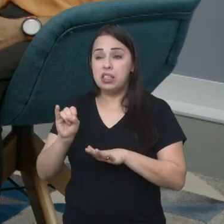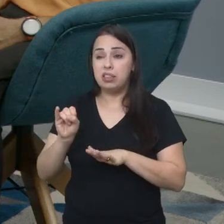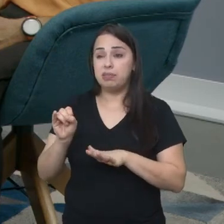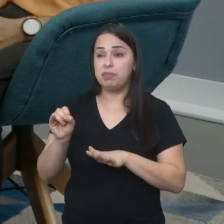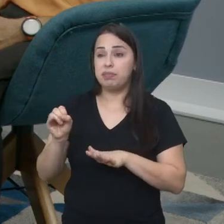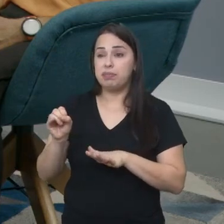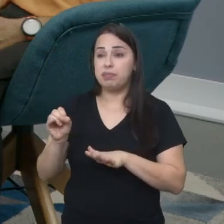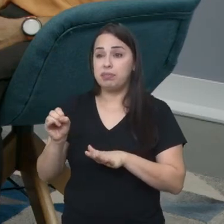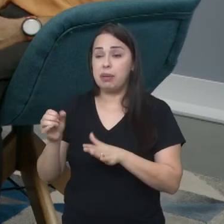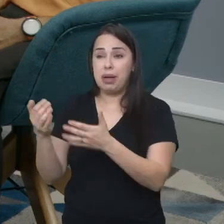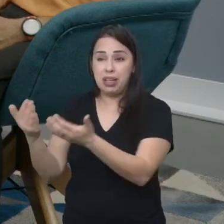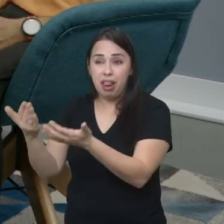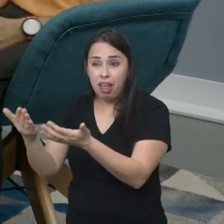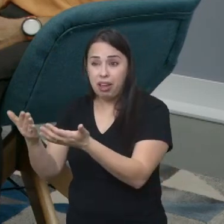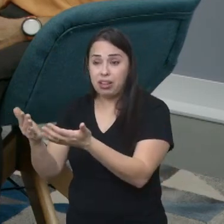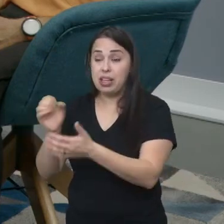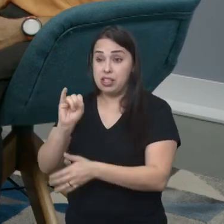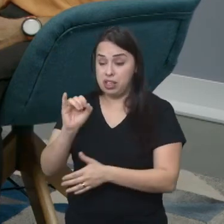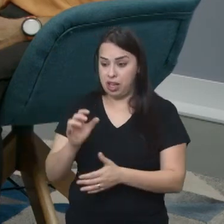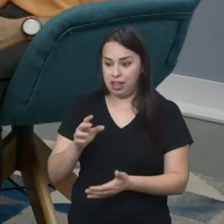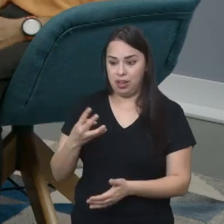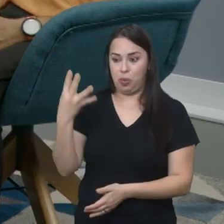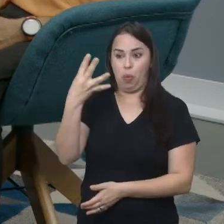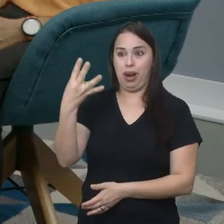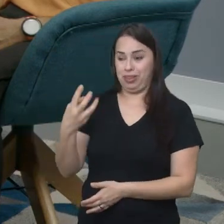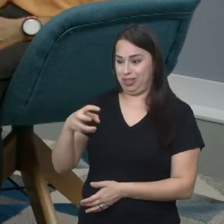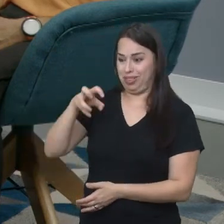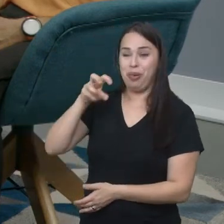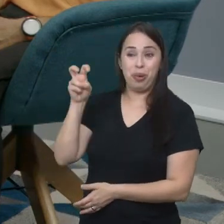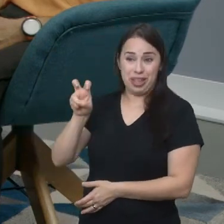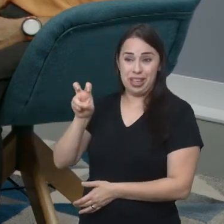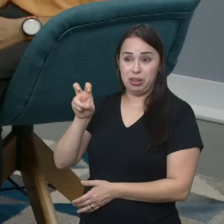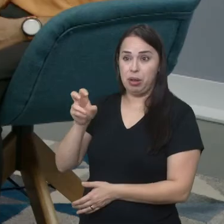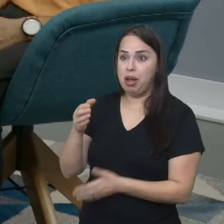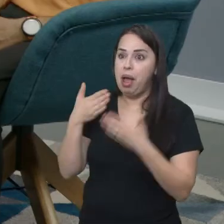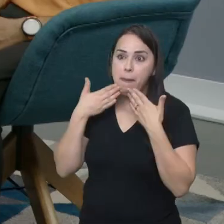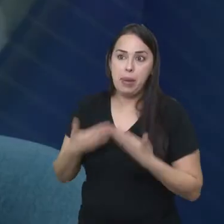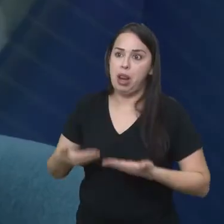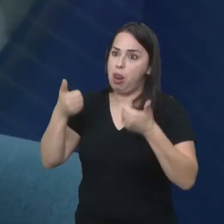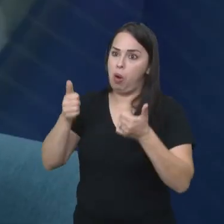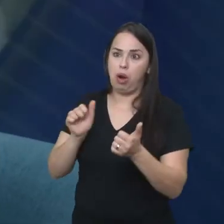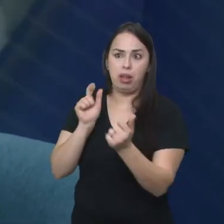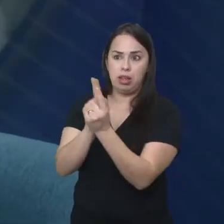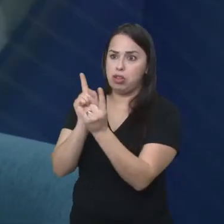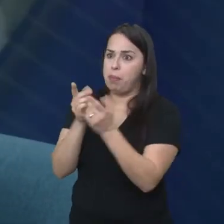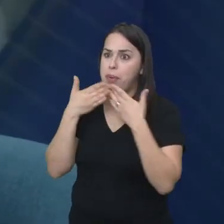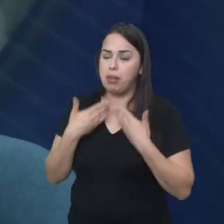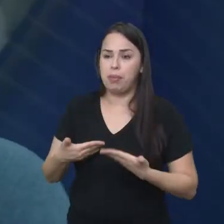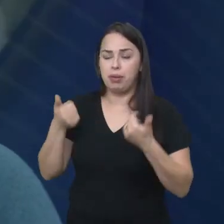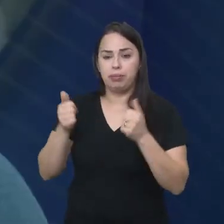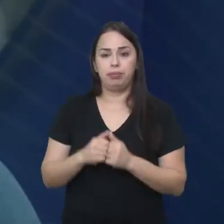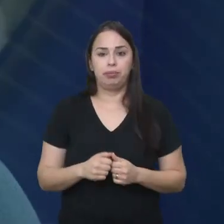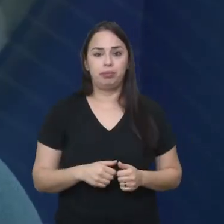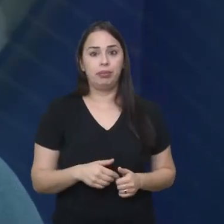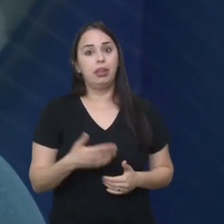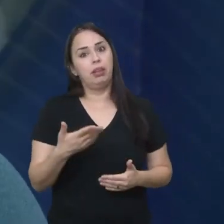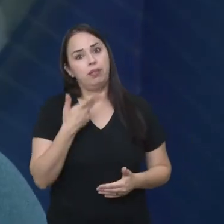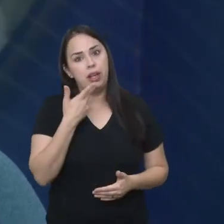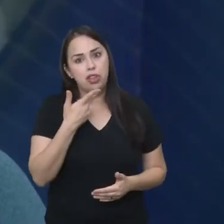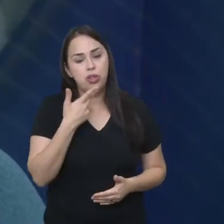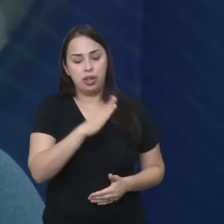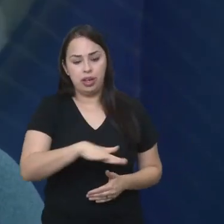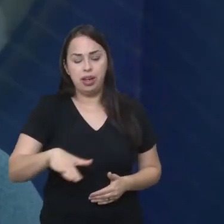com certeza a gente daria a melhor qualidade. E fora que a gente está falando de crianças, adolescentes, a gente está falando do nosso futuro. Então, a